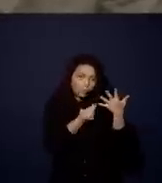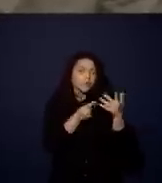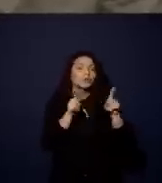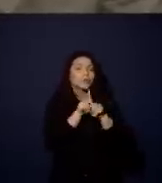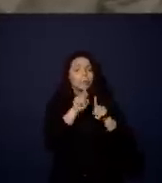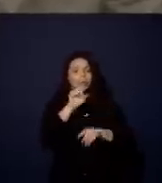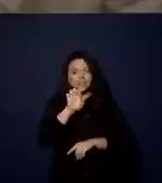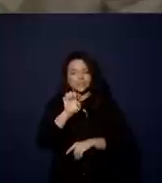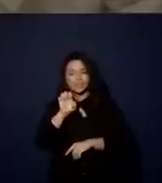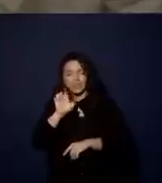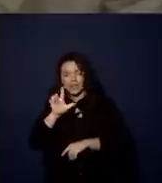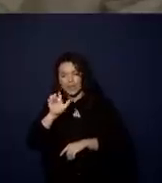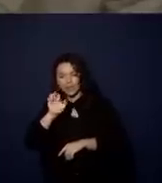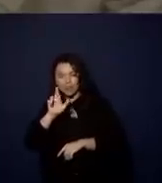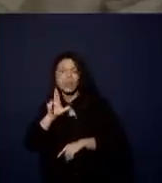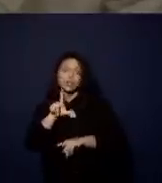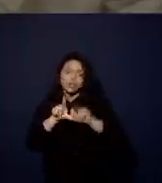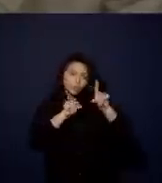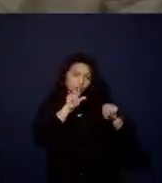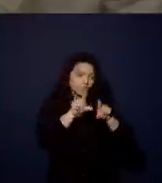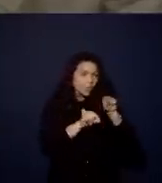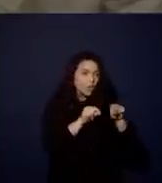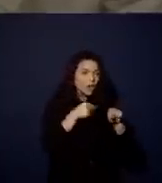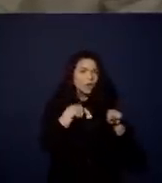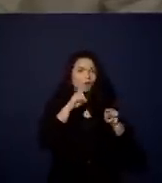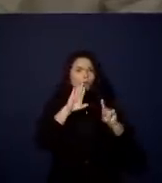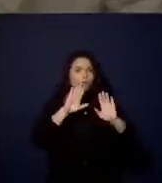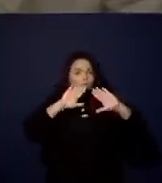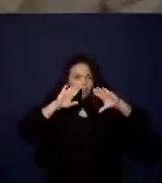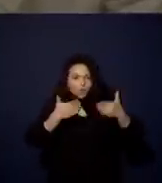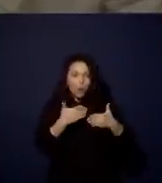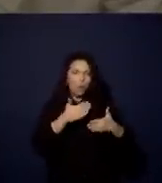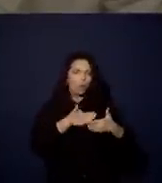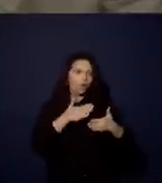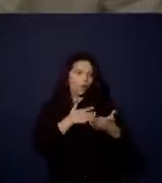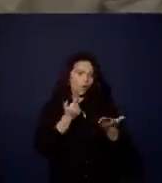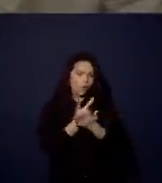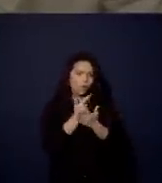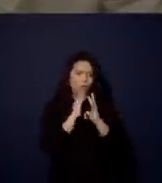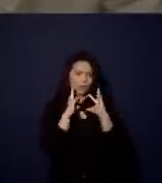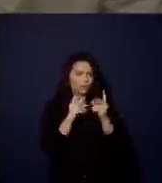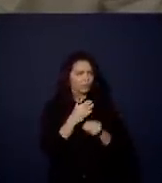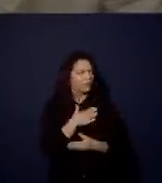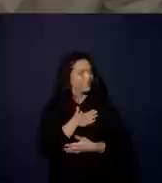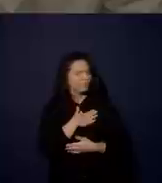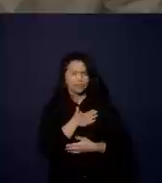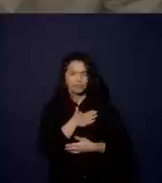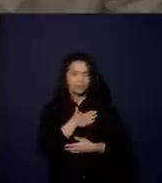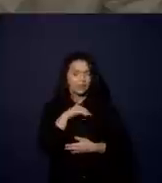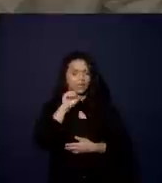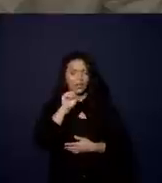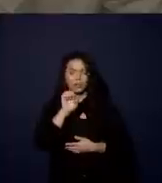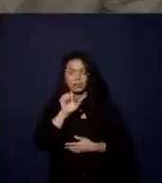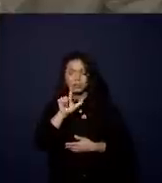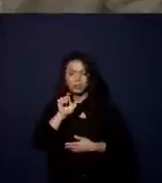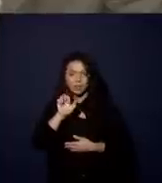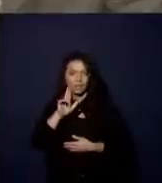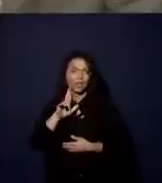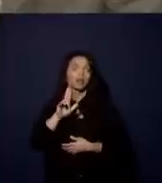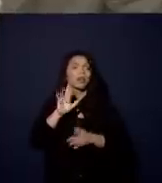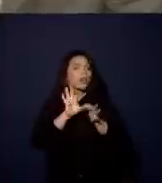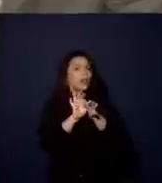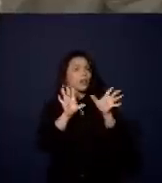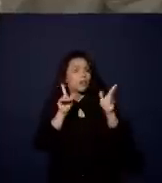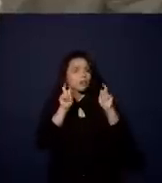tem escolha né a gente não tá falando aqui de exclusividade o cérebro é livre para negociar em mais de